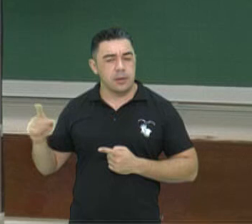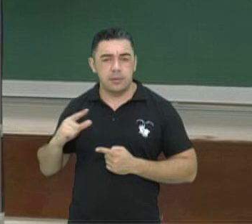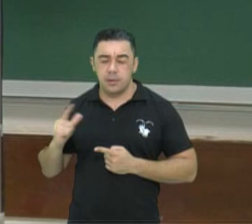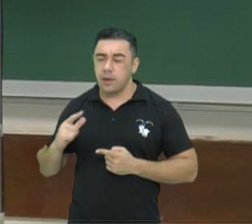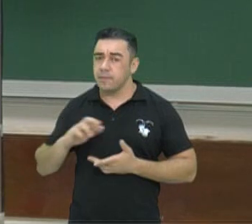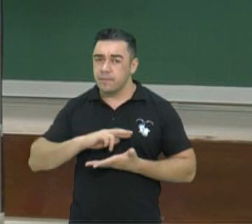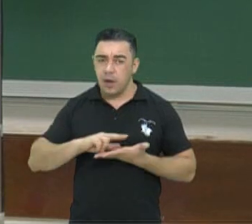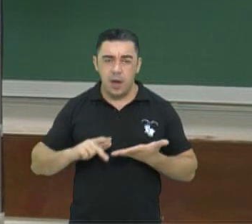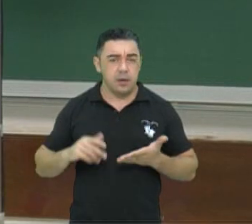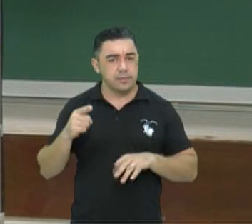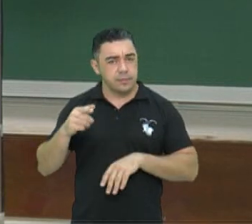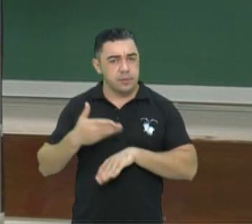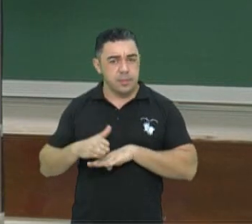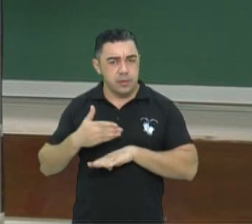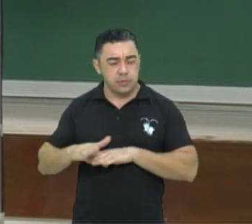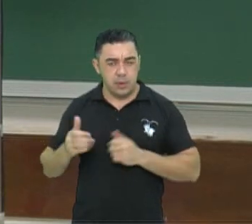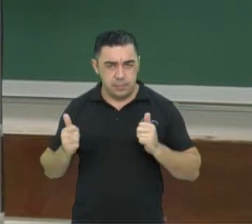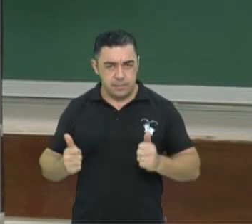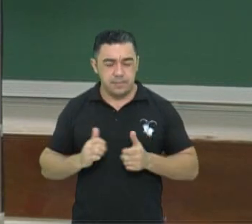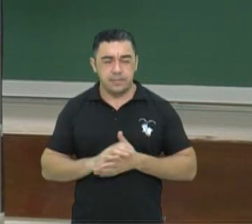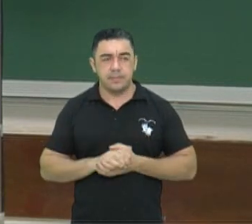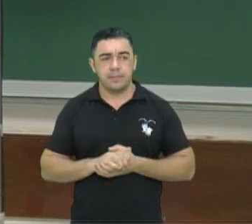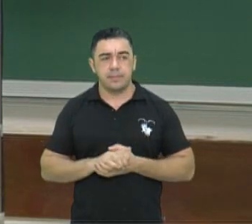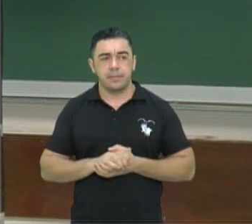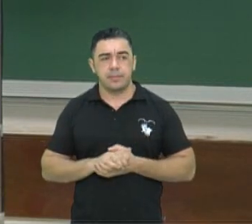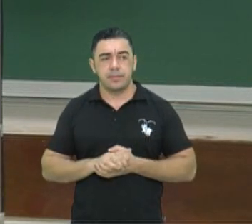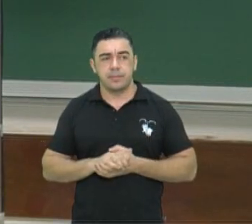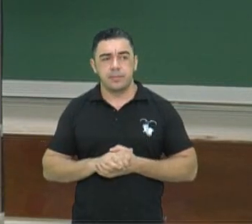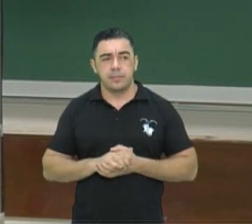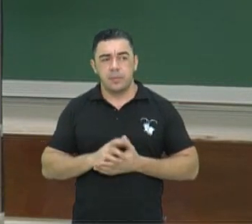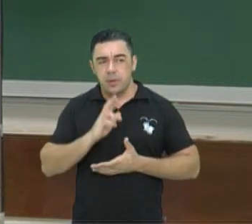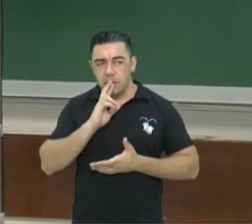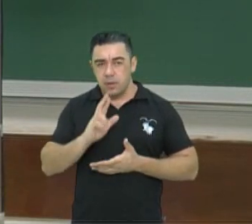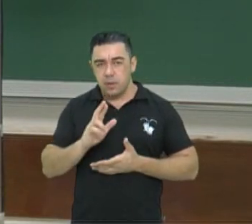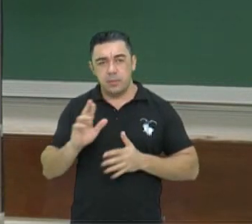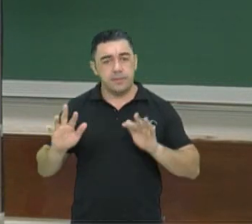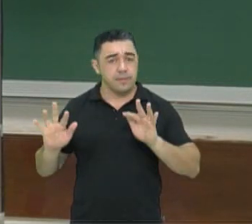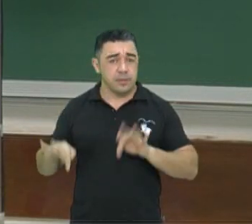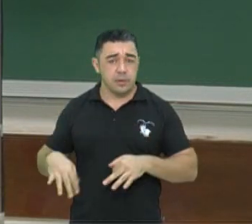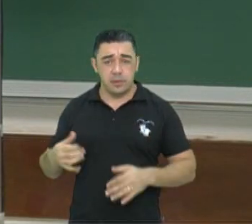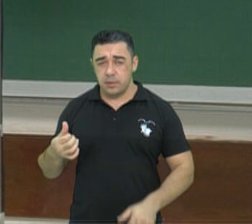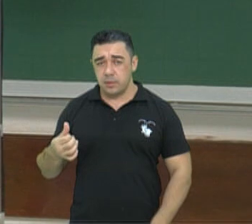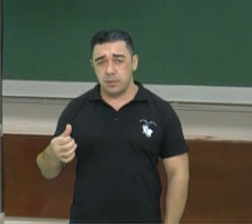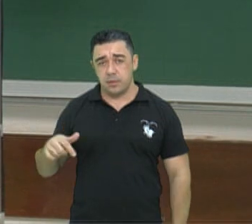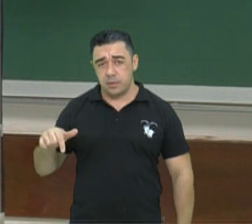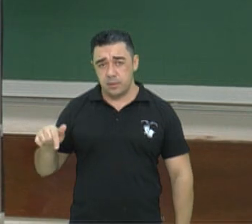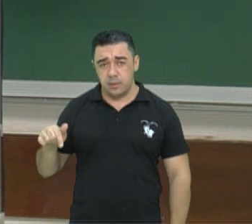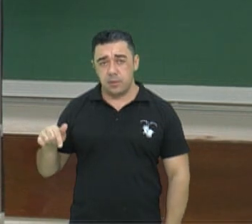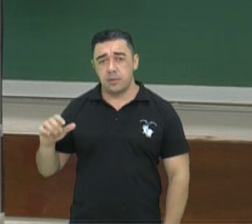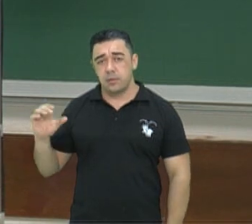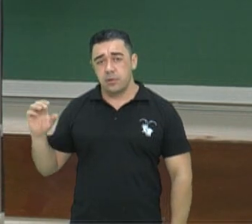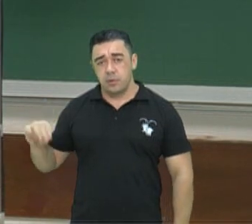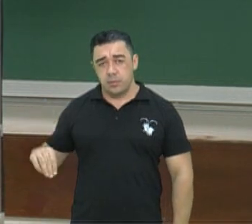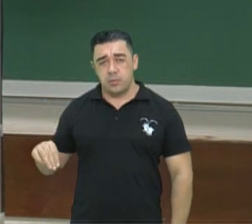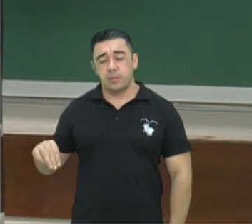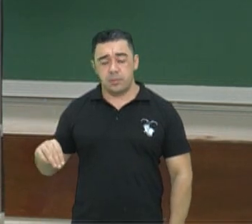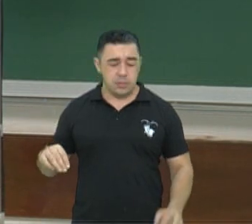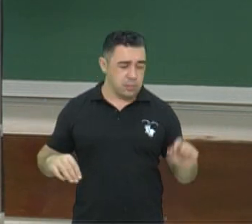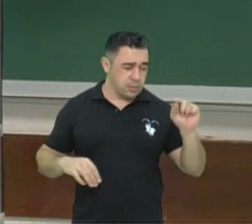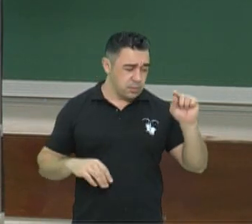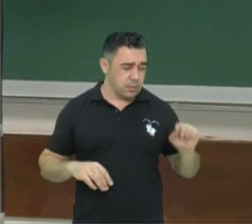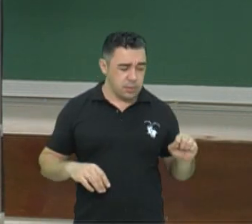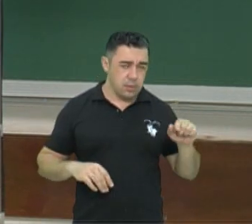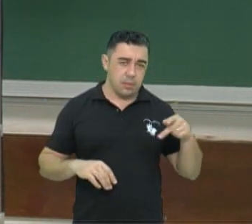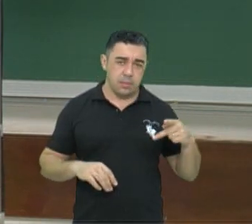de você praticar, tá bom? Então, a resposta final, né, daquele lado, lado